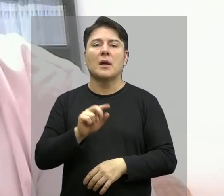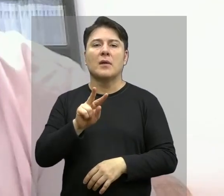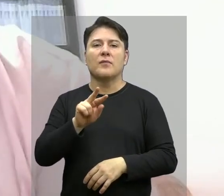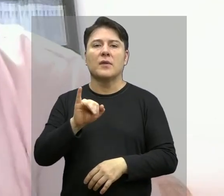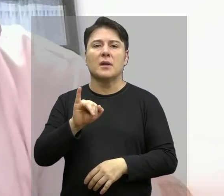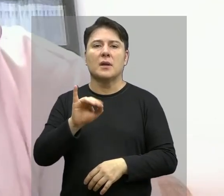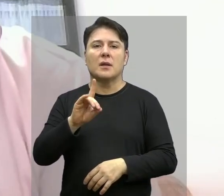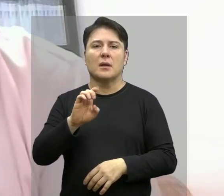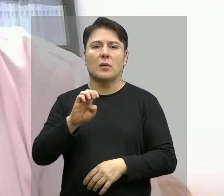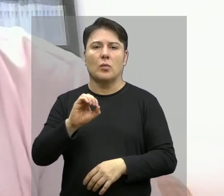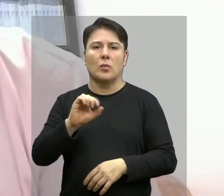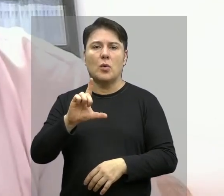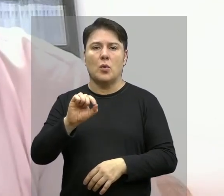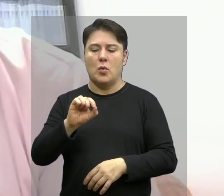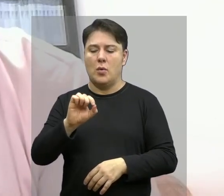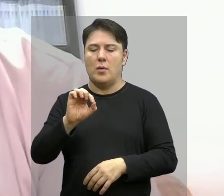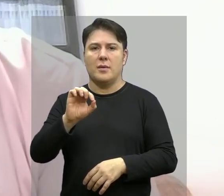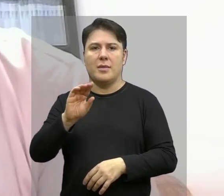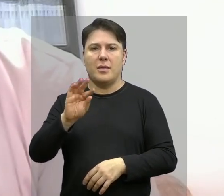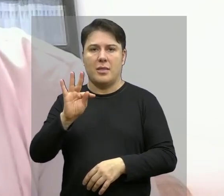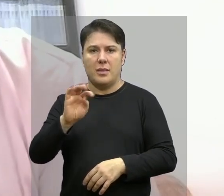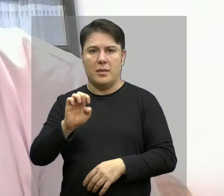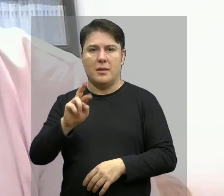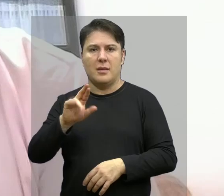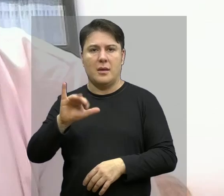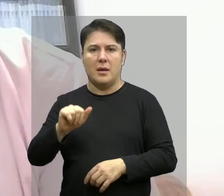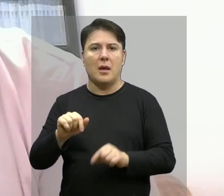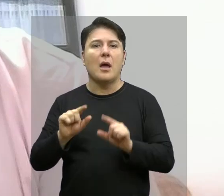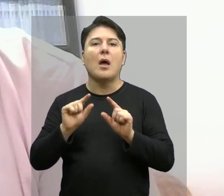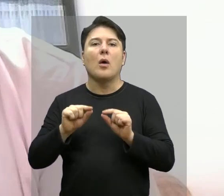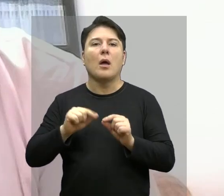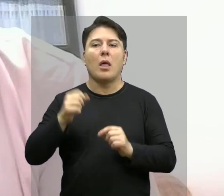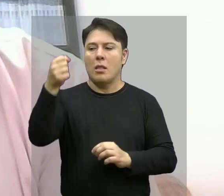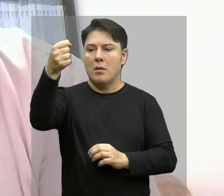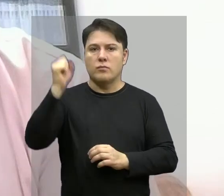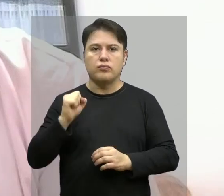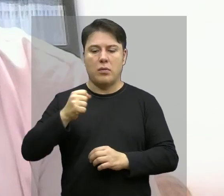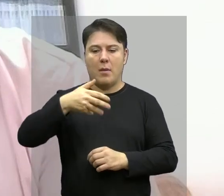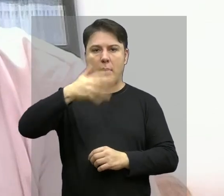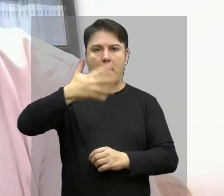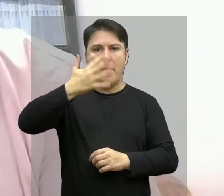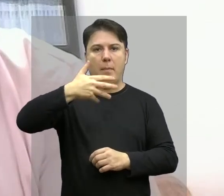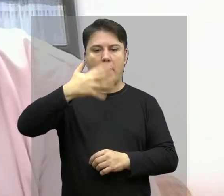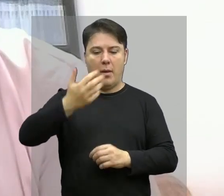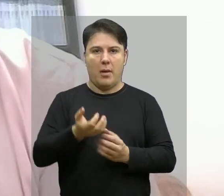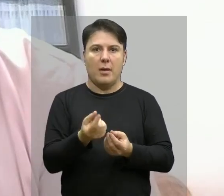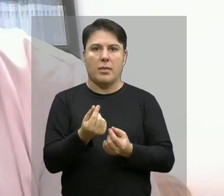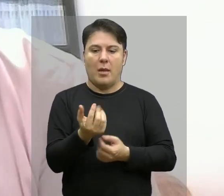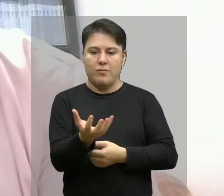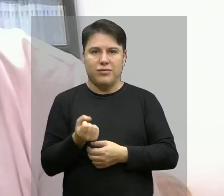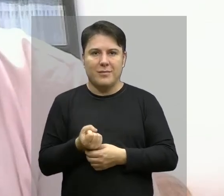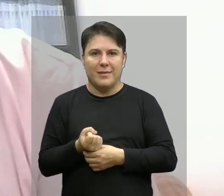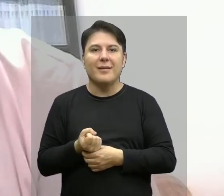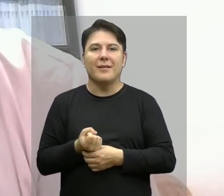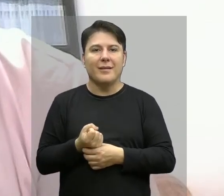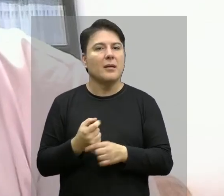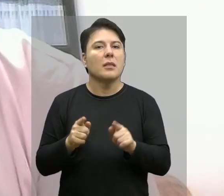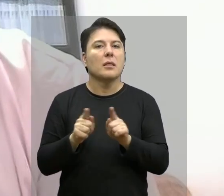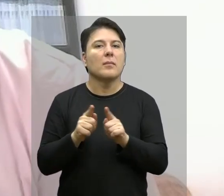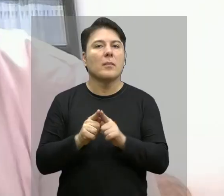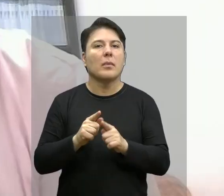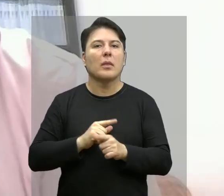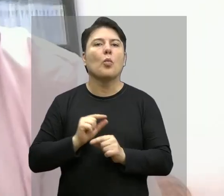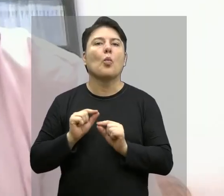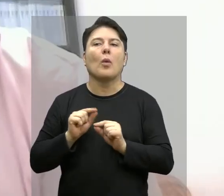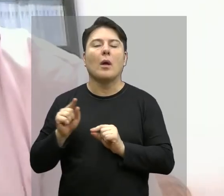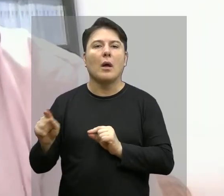mais é do que as maquininhas caça-níqueis, né? E para variar, esses